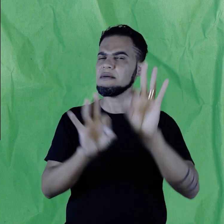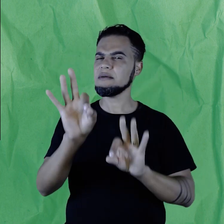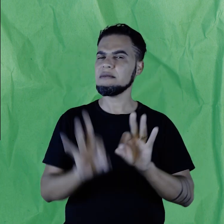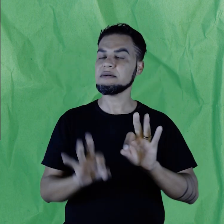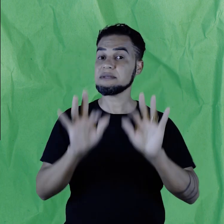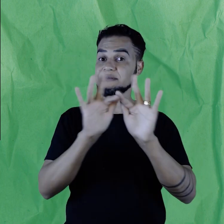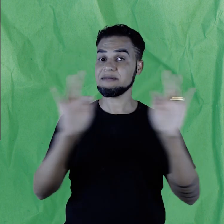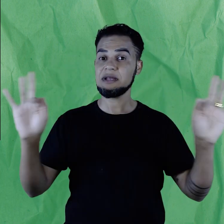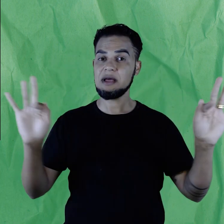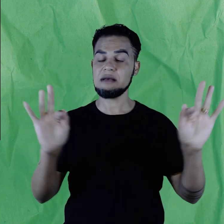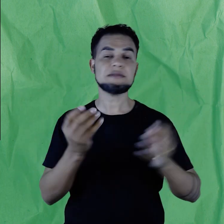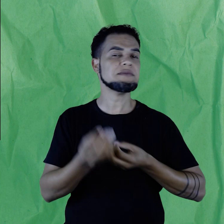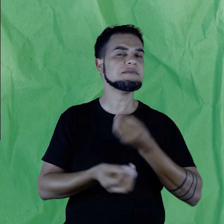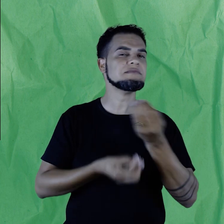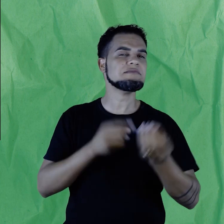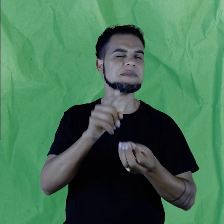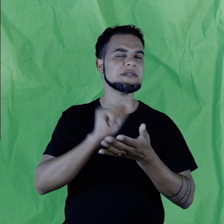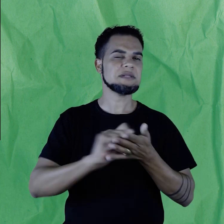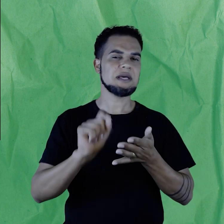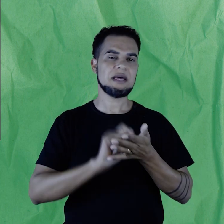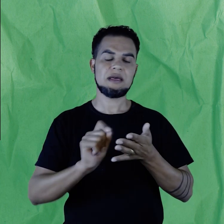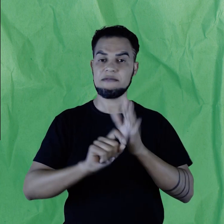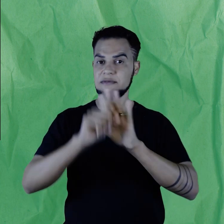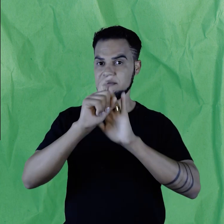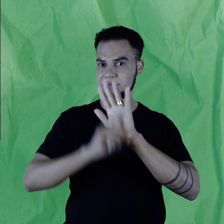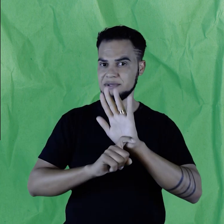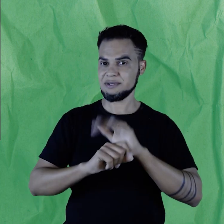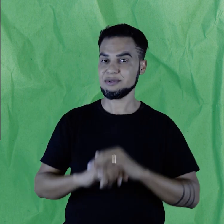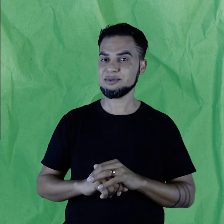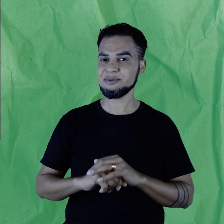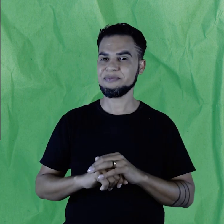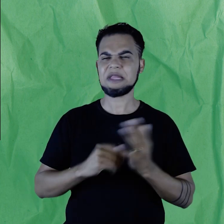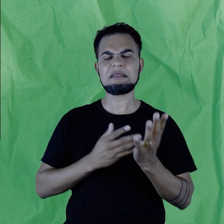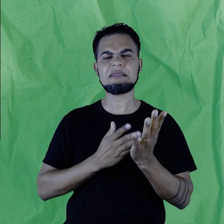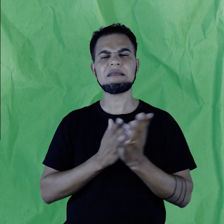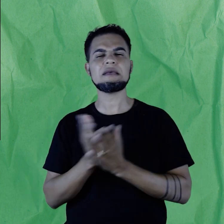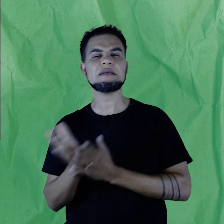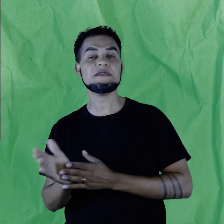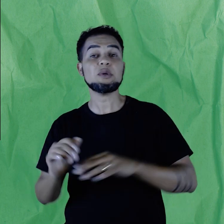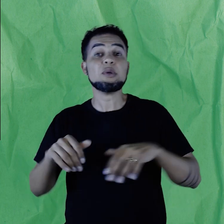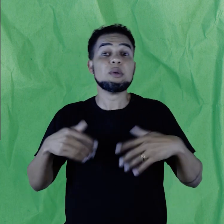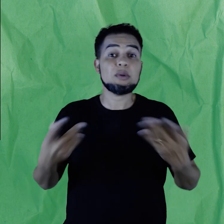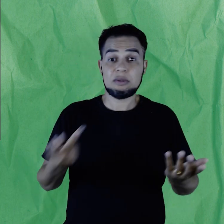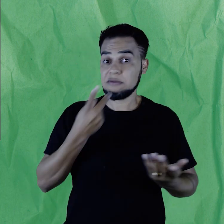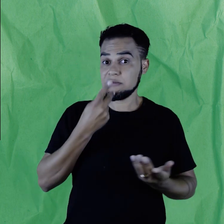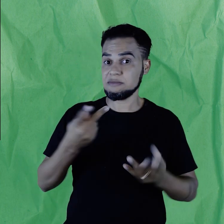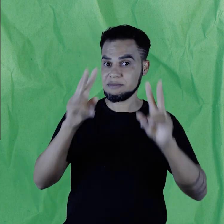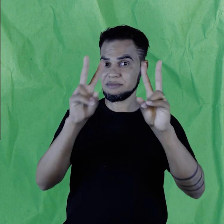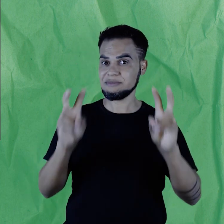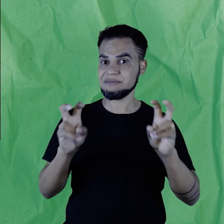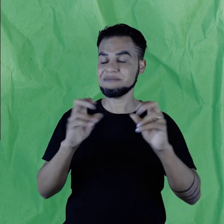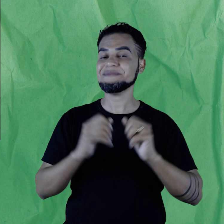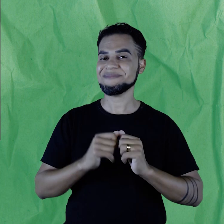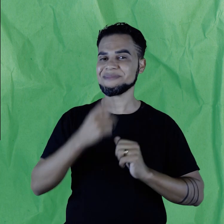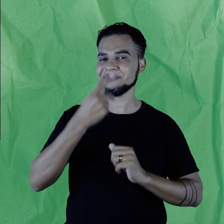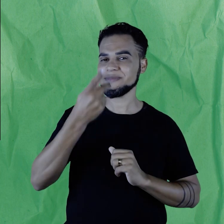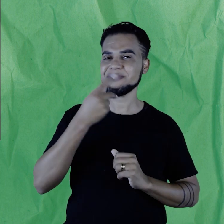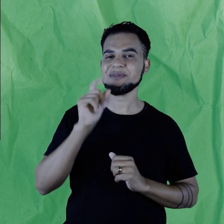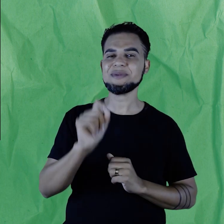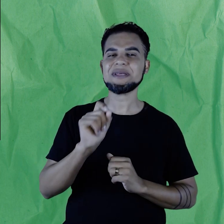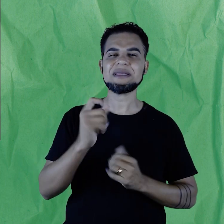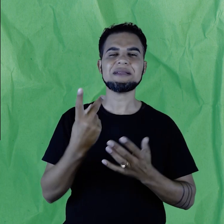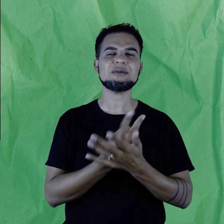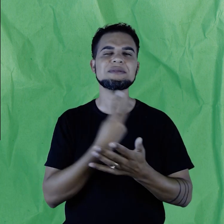suas frases, da forma como você escreve seu texto. E dos desvios, quando falamos disso, estamos